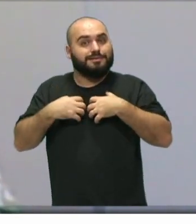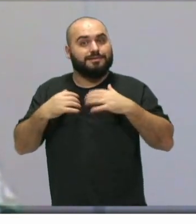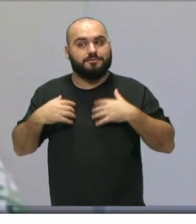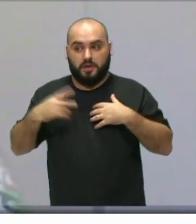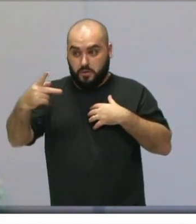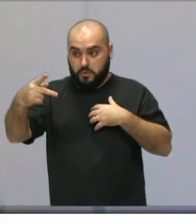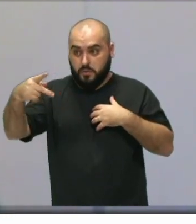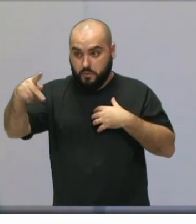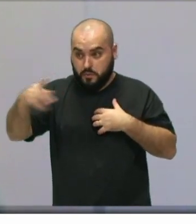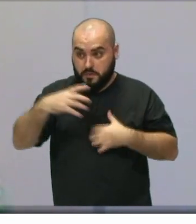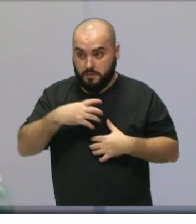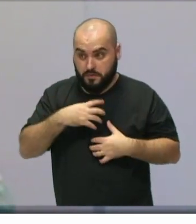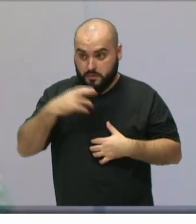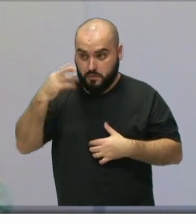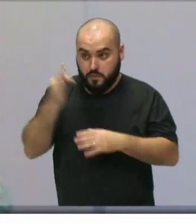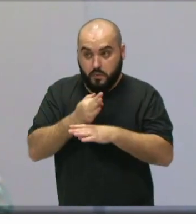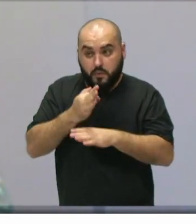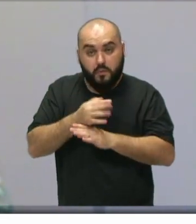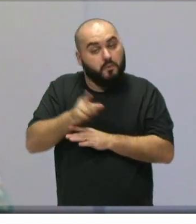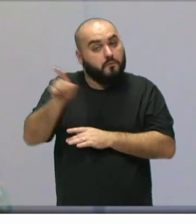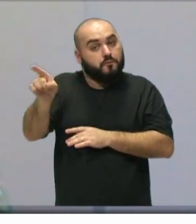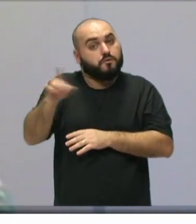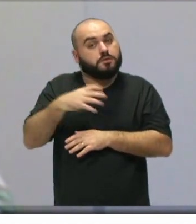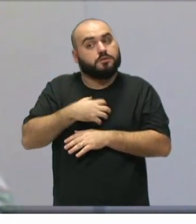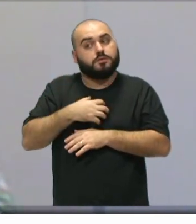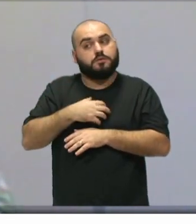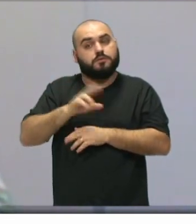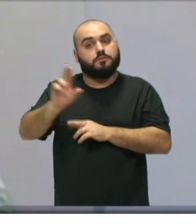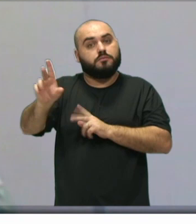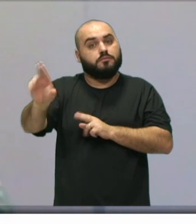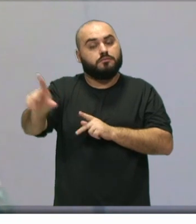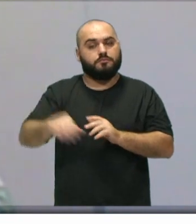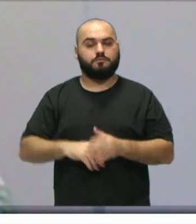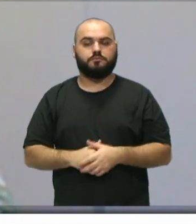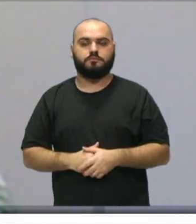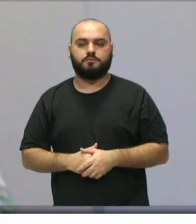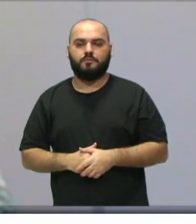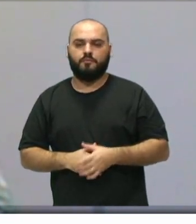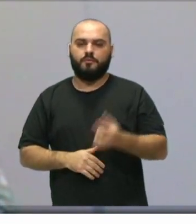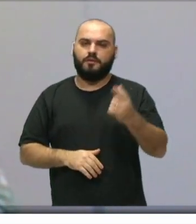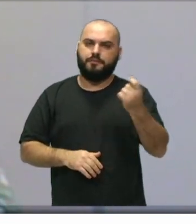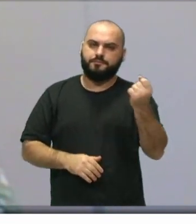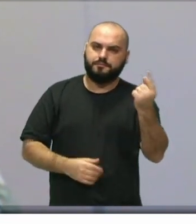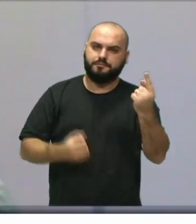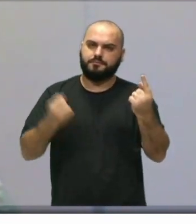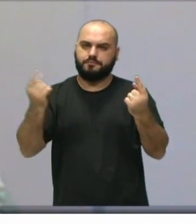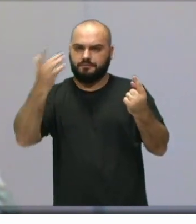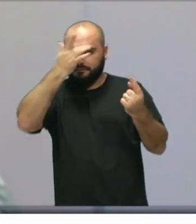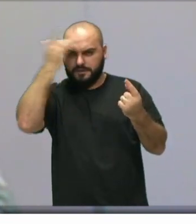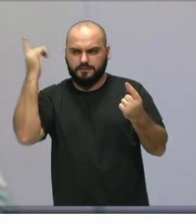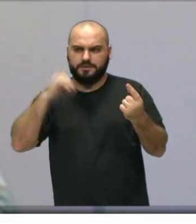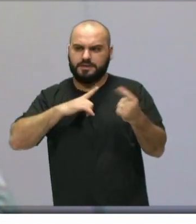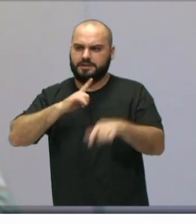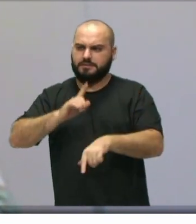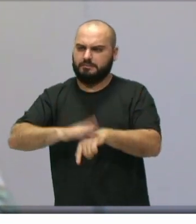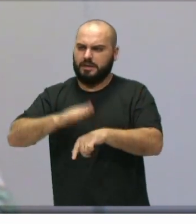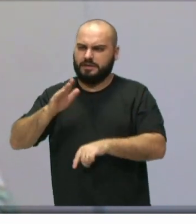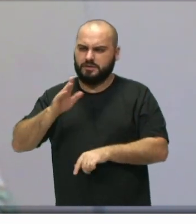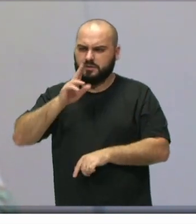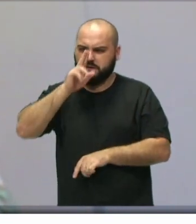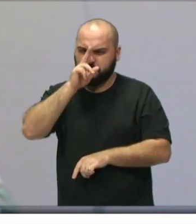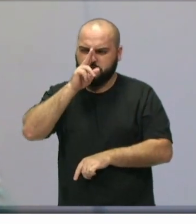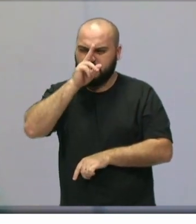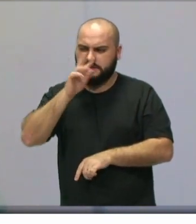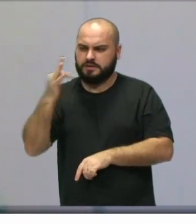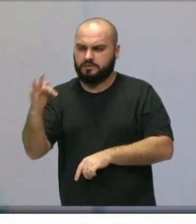tua dor, Elisa, é a tua dor, quem sente ela é você, na medida que talvez algumas pessoas têm mais resistência, outras têm menos